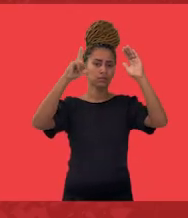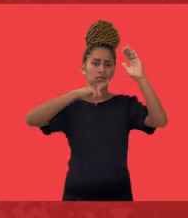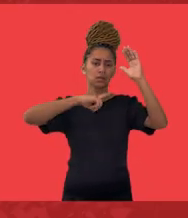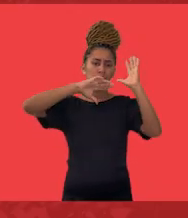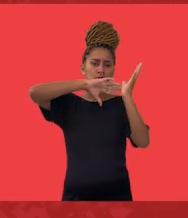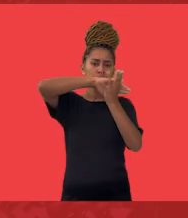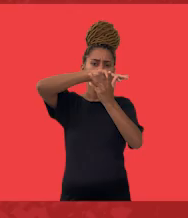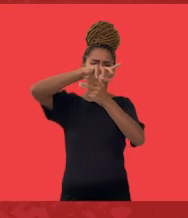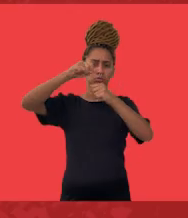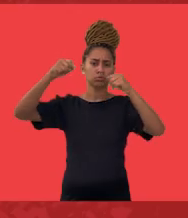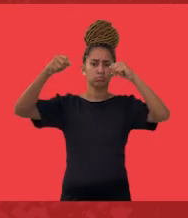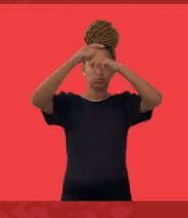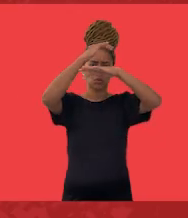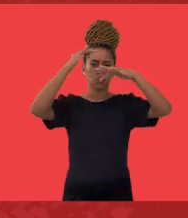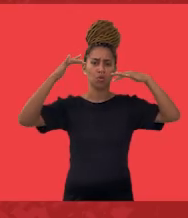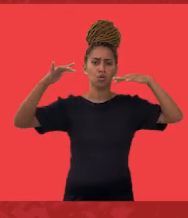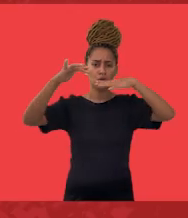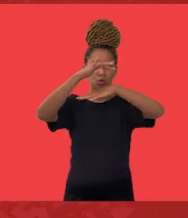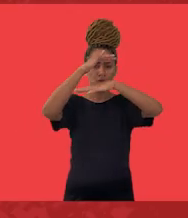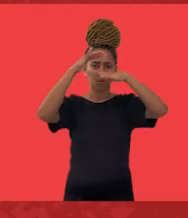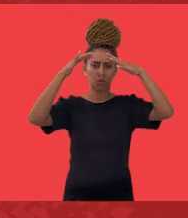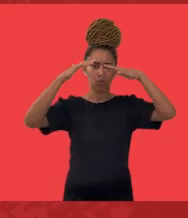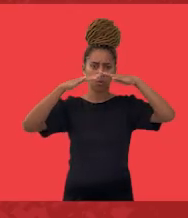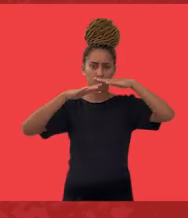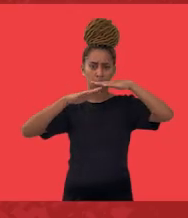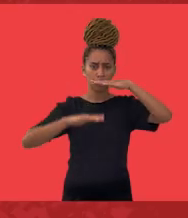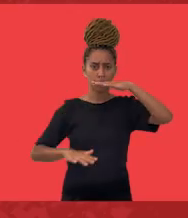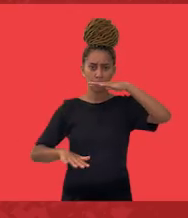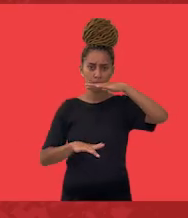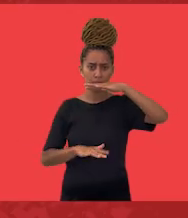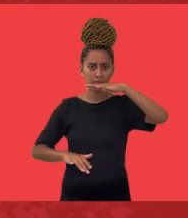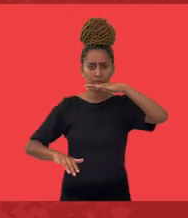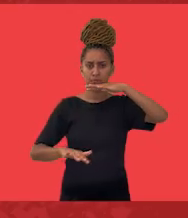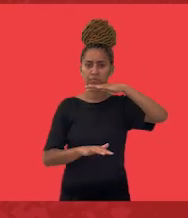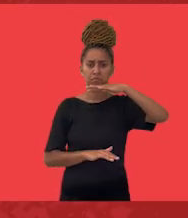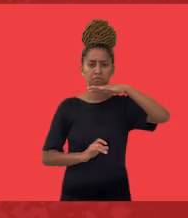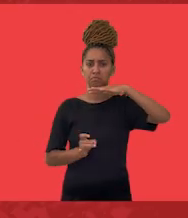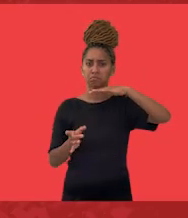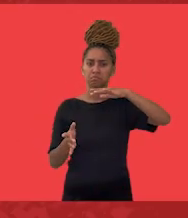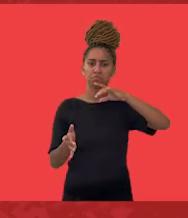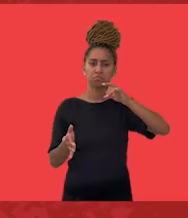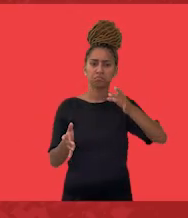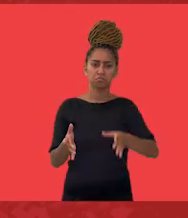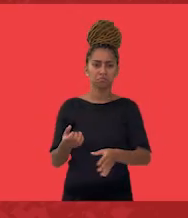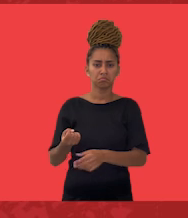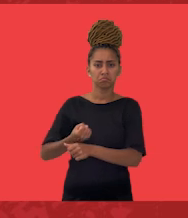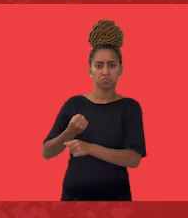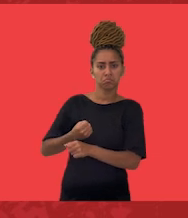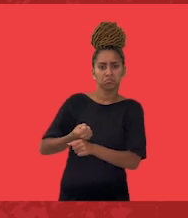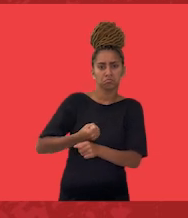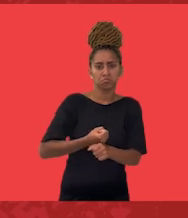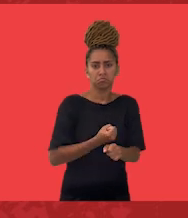Na pontiaguda torre, onde pássaros acasalam em um majestoso vitral,